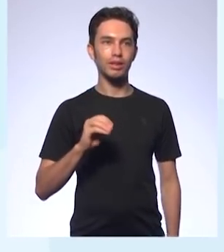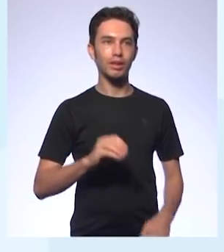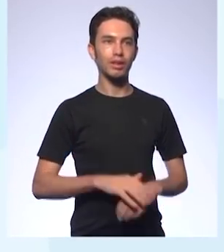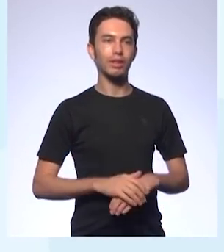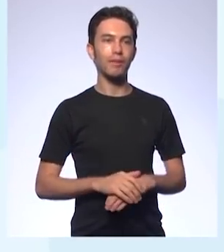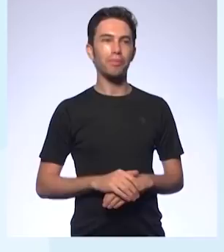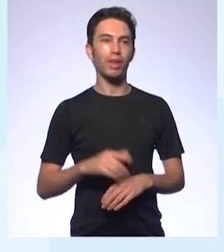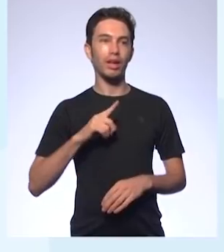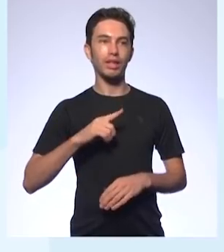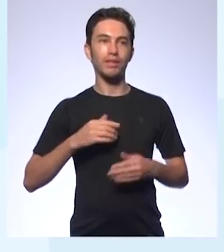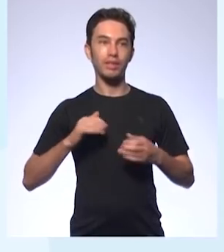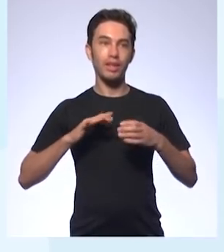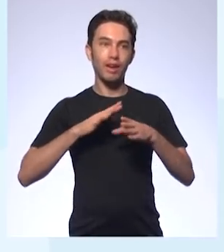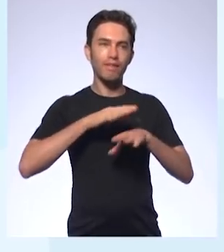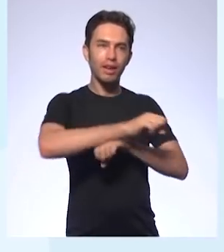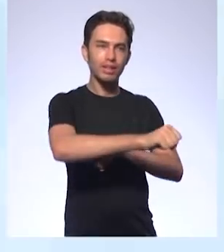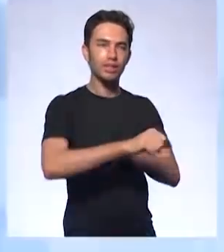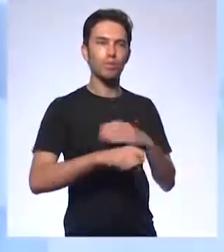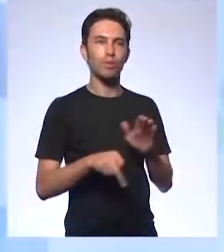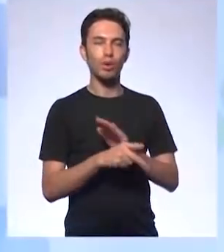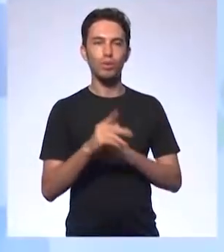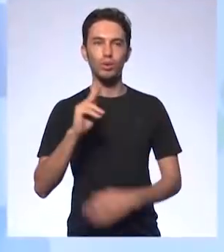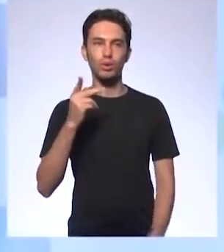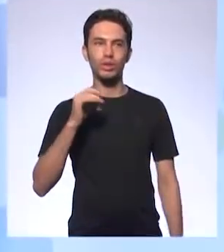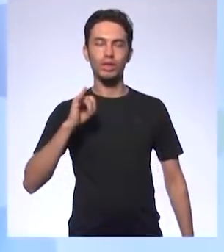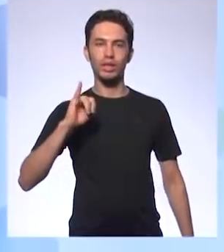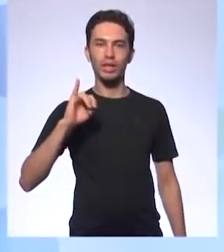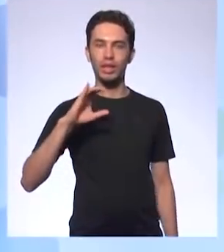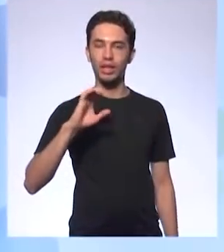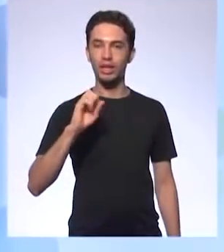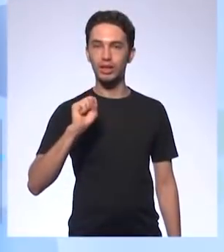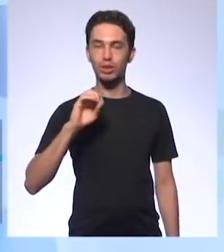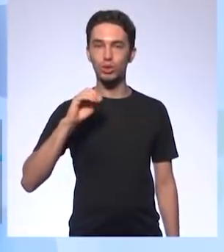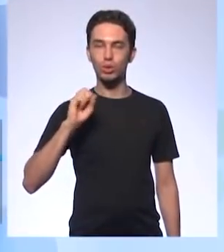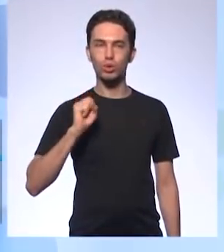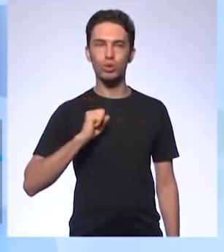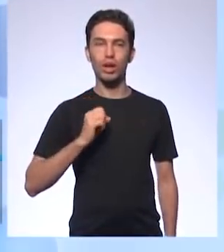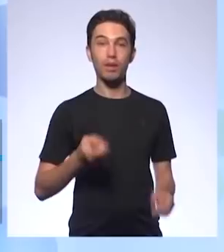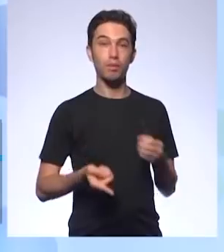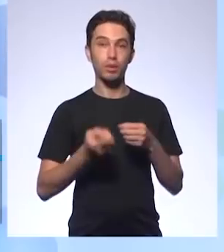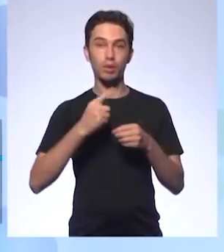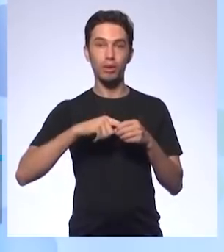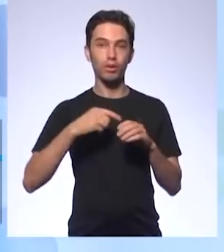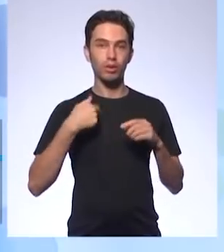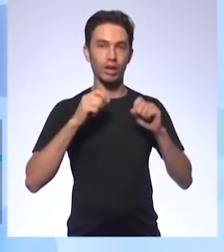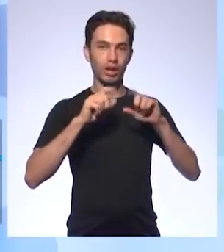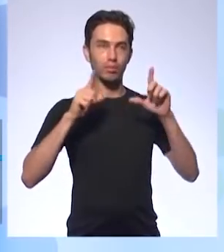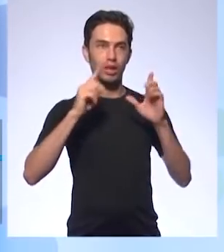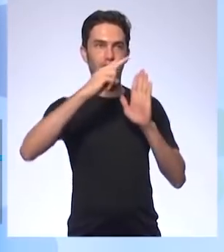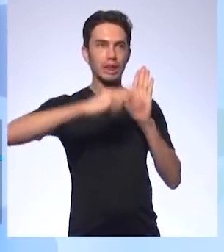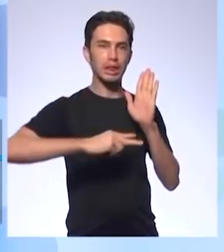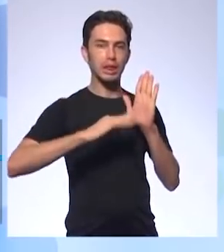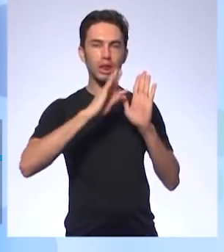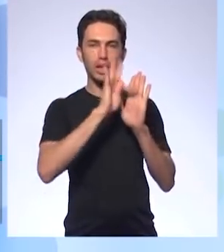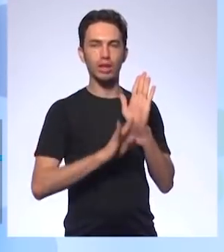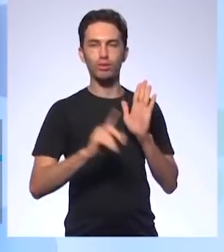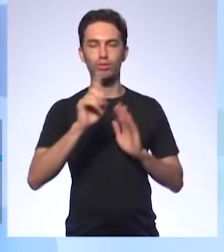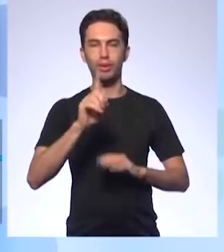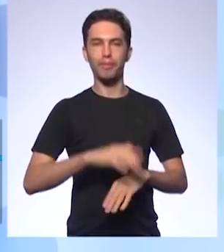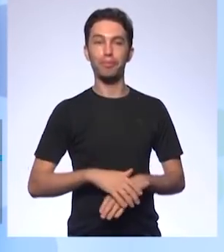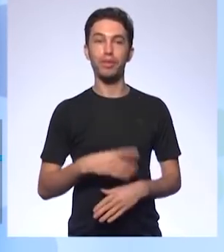intermediário. Eu vou pedir para voltar aqui para mim, eu não vou ler o texto todo. Então, assim, o que aconteceu? Teve,